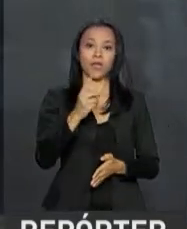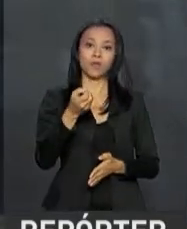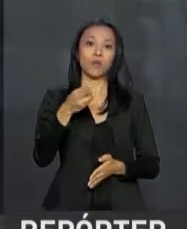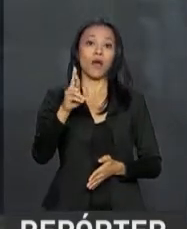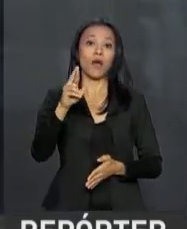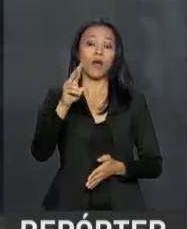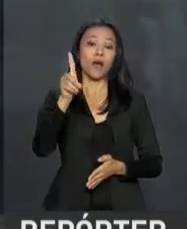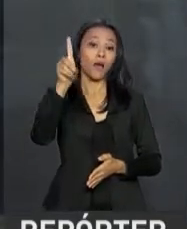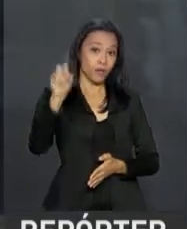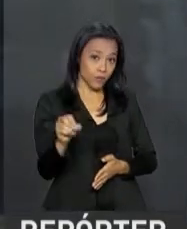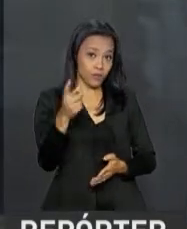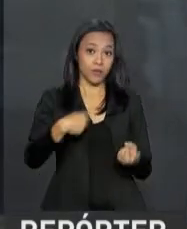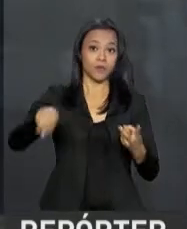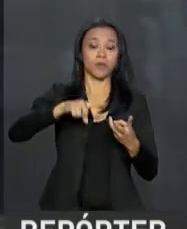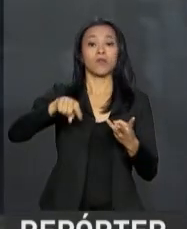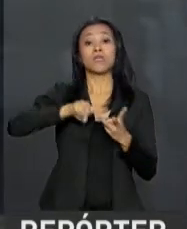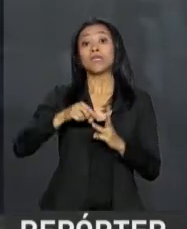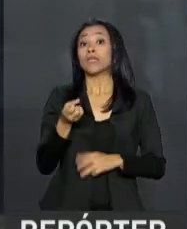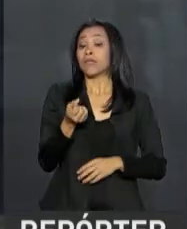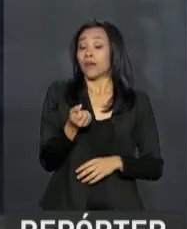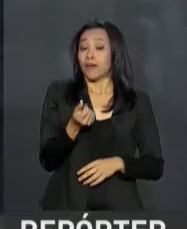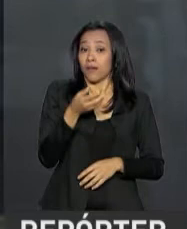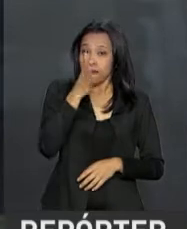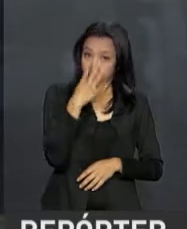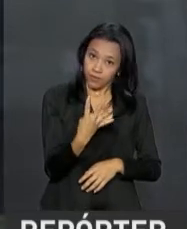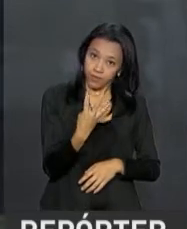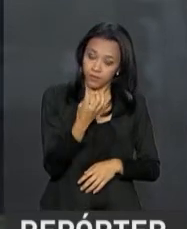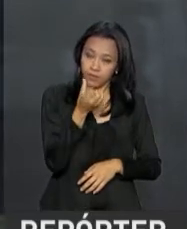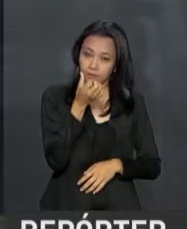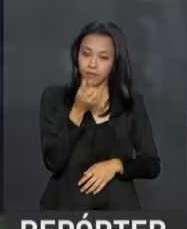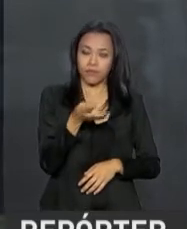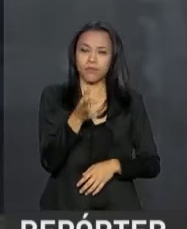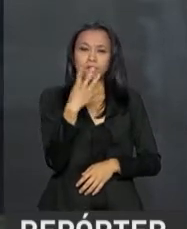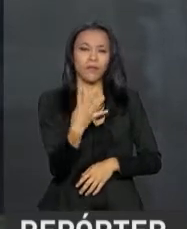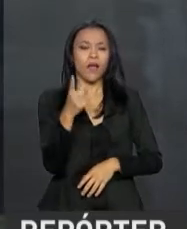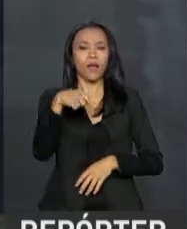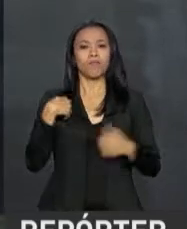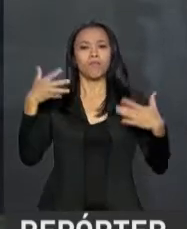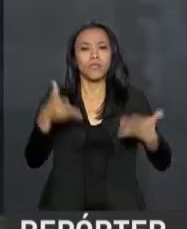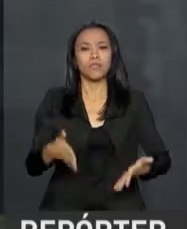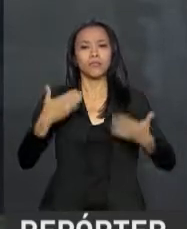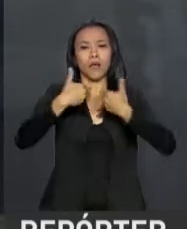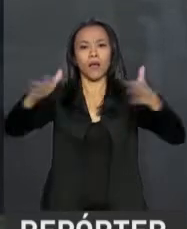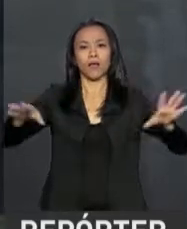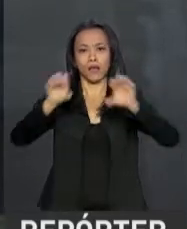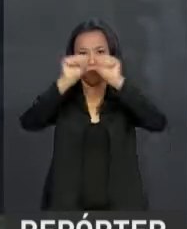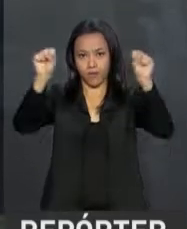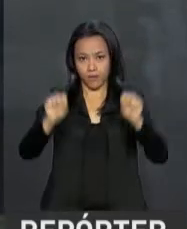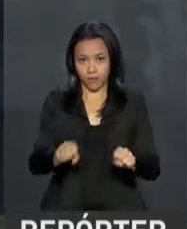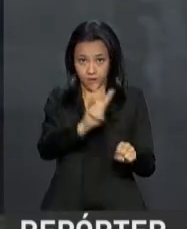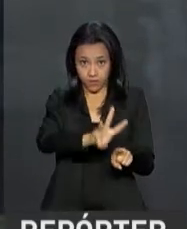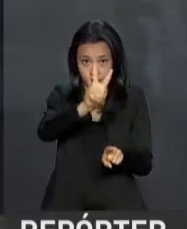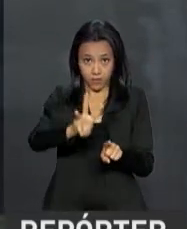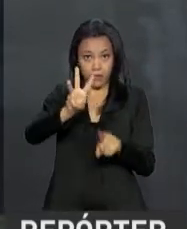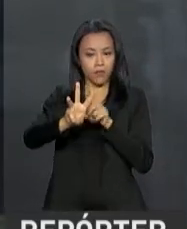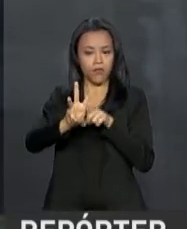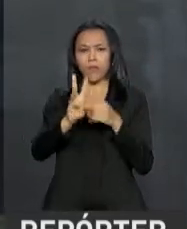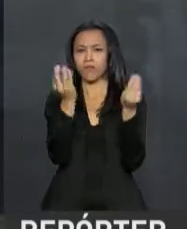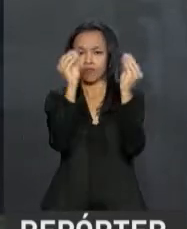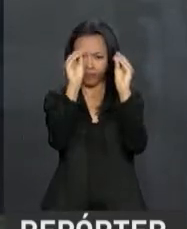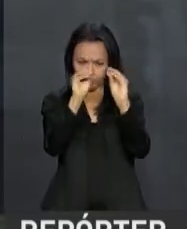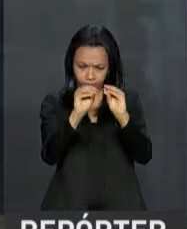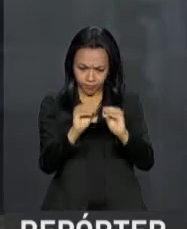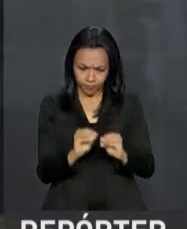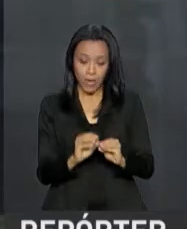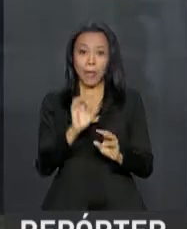horas temer participa da cerimônia de lançamento do portal de serviços do governo federal a página da internet reunir cerca